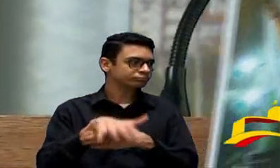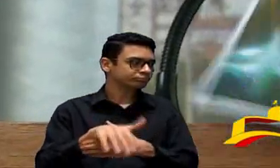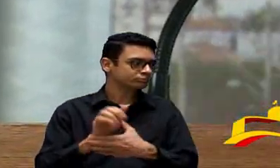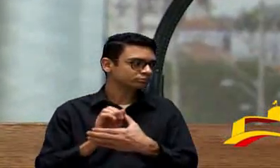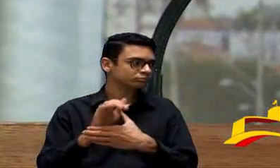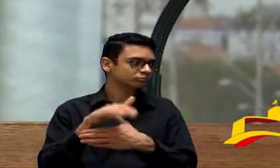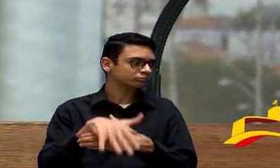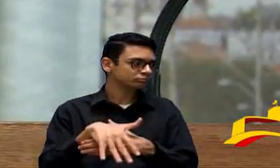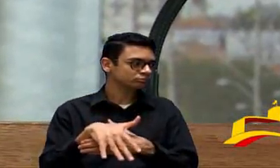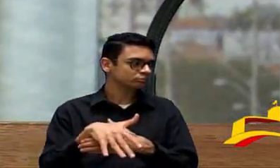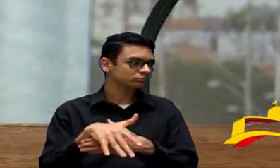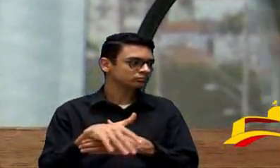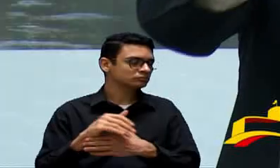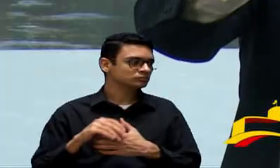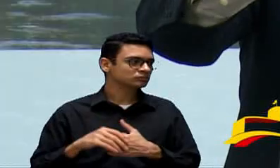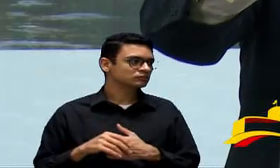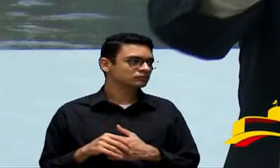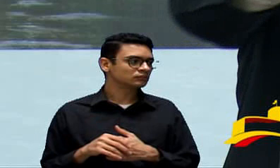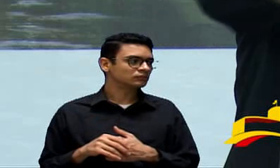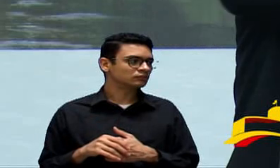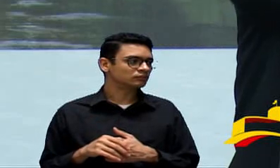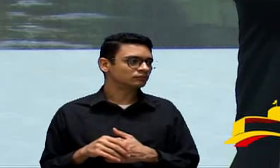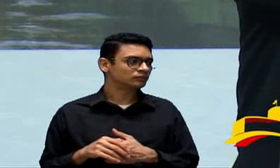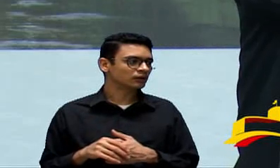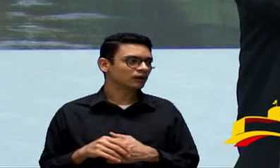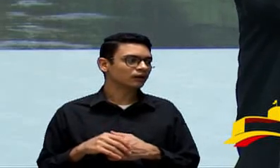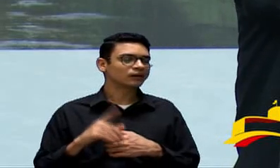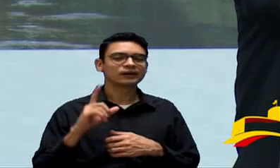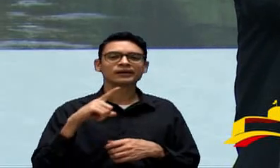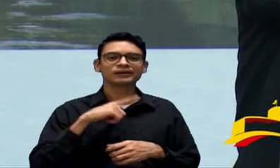E está indo na parte da mata.